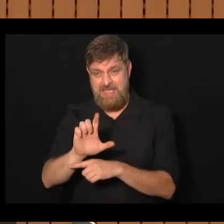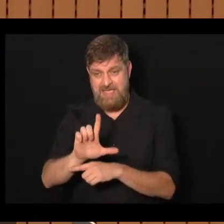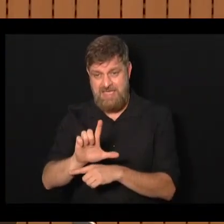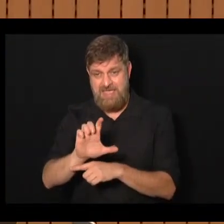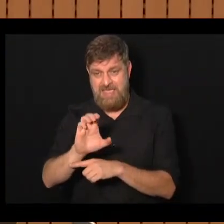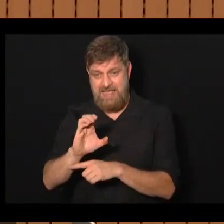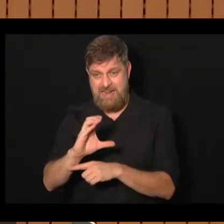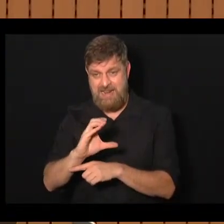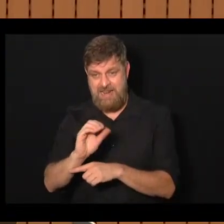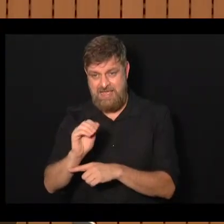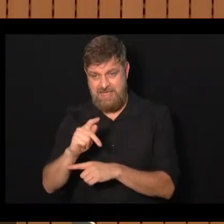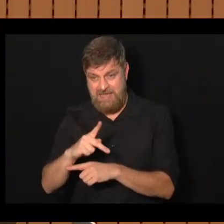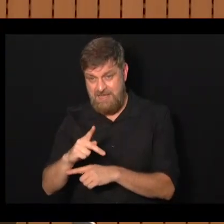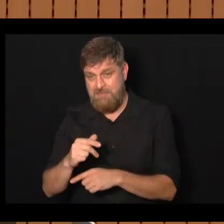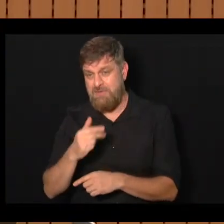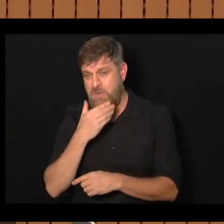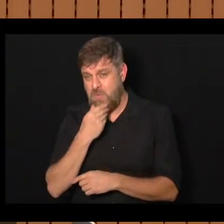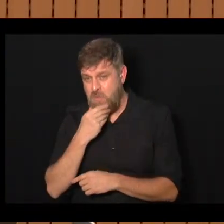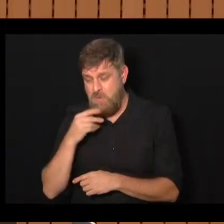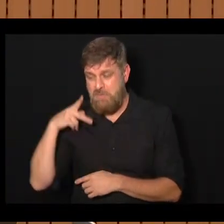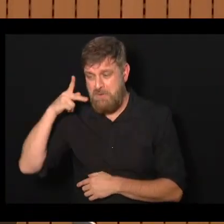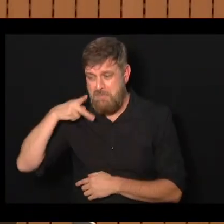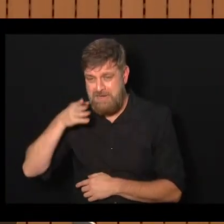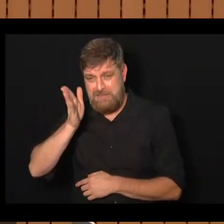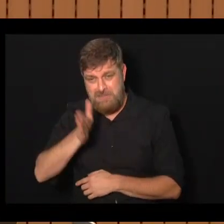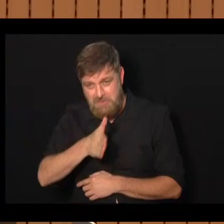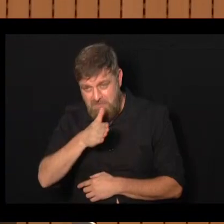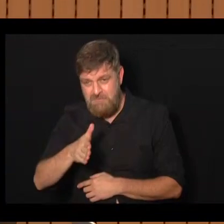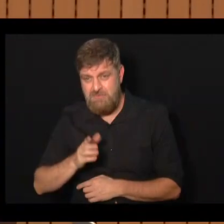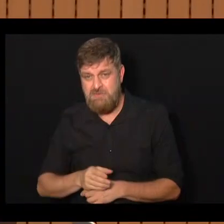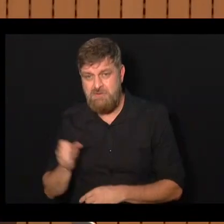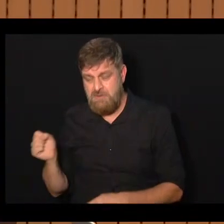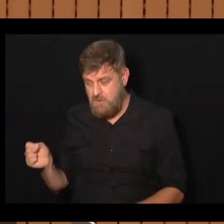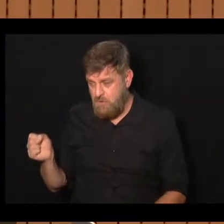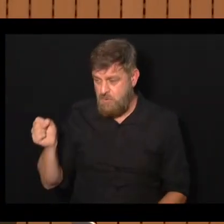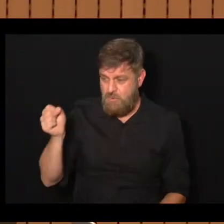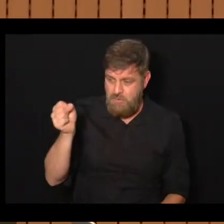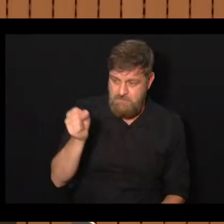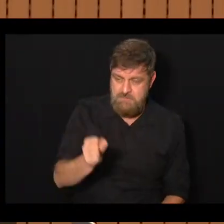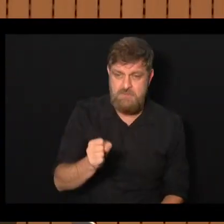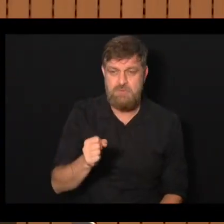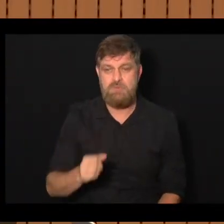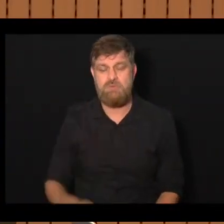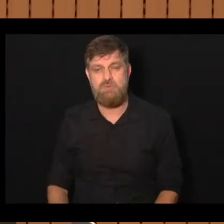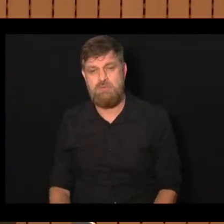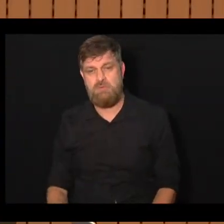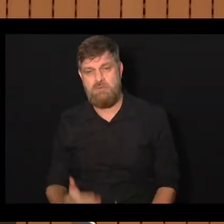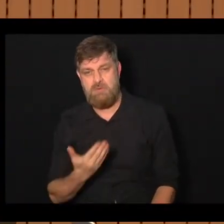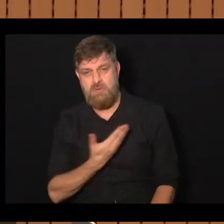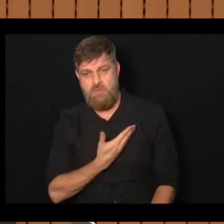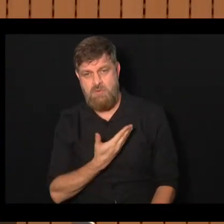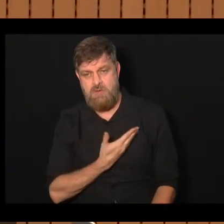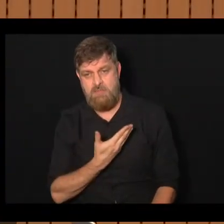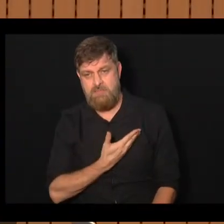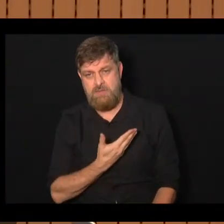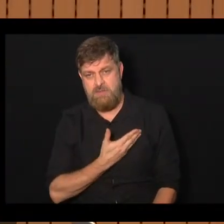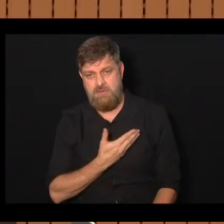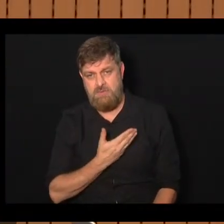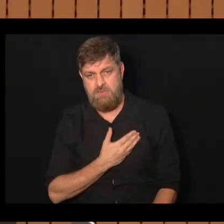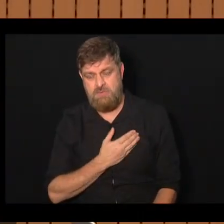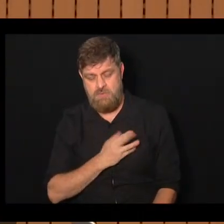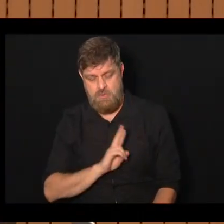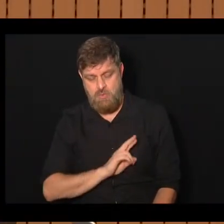o cancelamento do palestrante, convidou o nobre vereador, amigo, líder de governo, Luiz